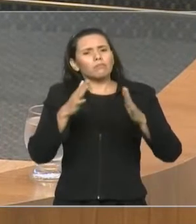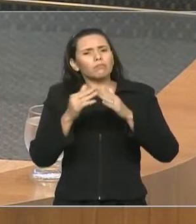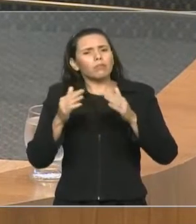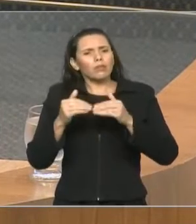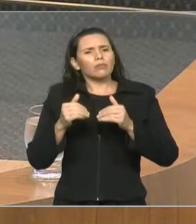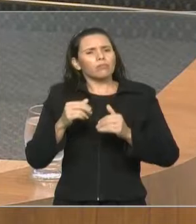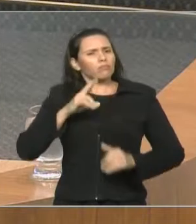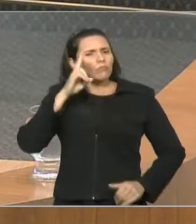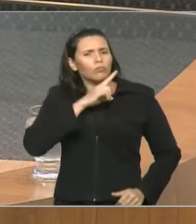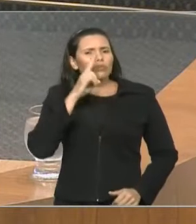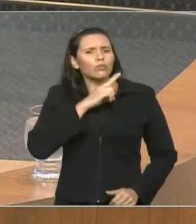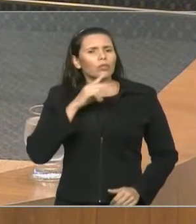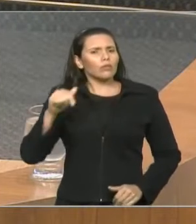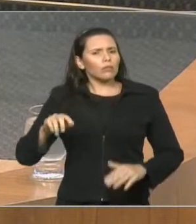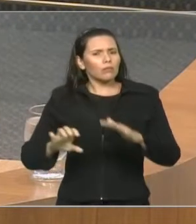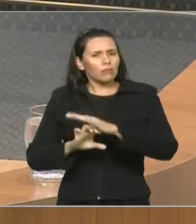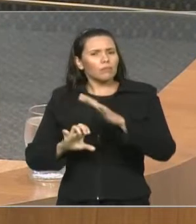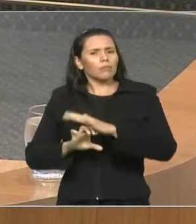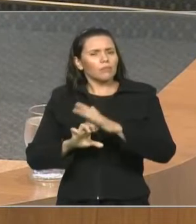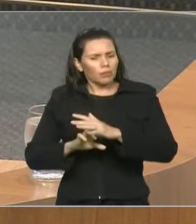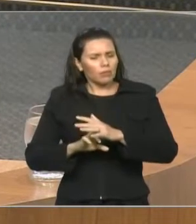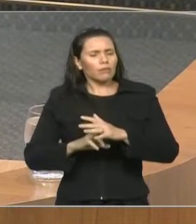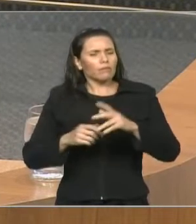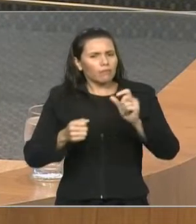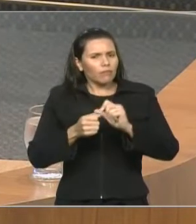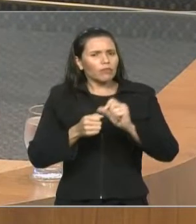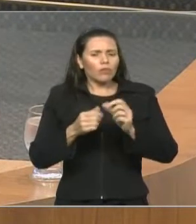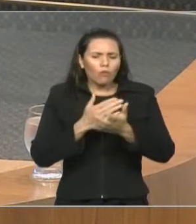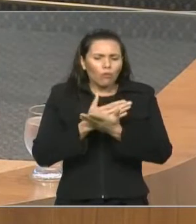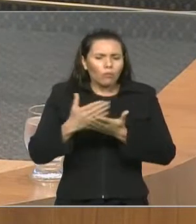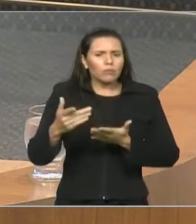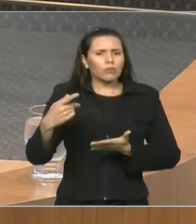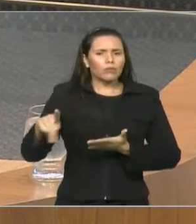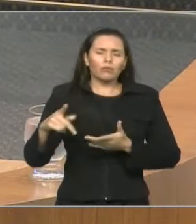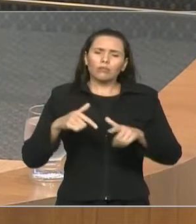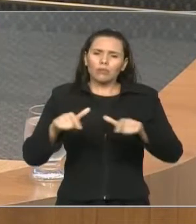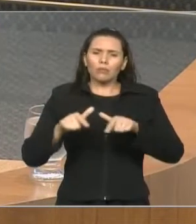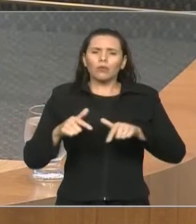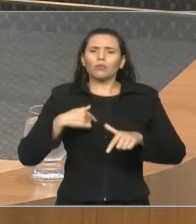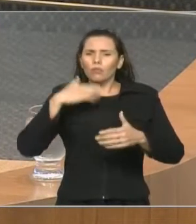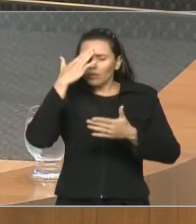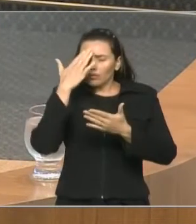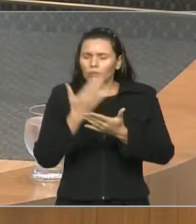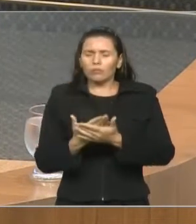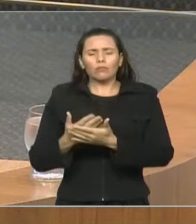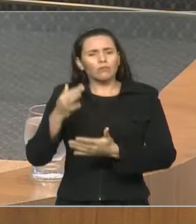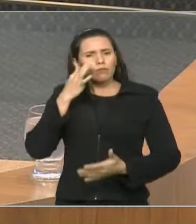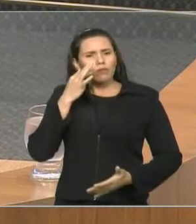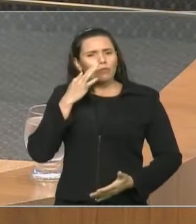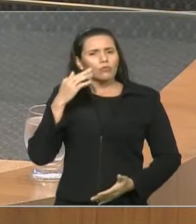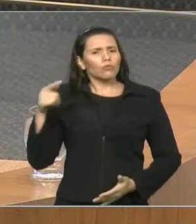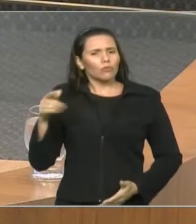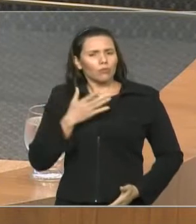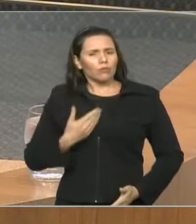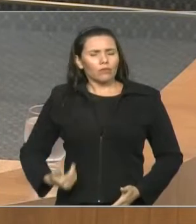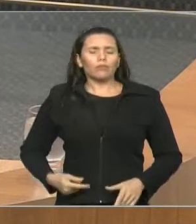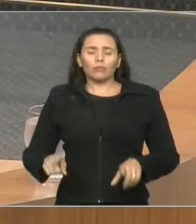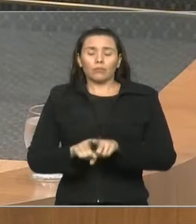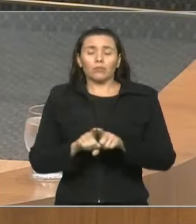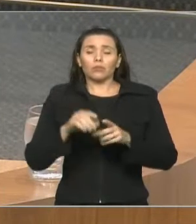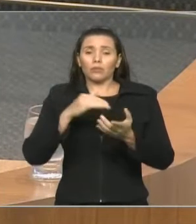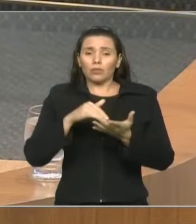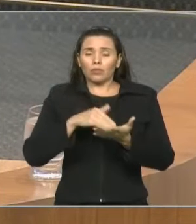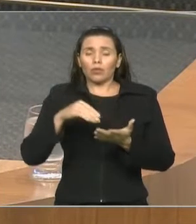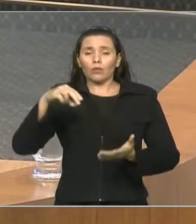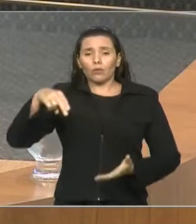elas possam ser recuperadas o mais rápido possível. Acredito no governador Flávio Dino, no secretário Cleiton Noleto,